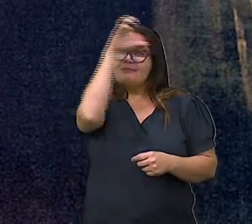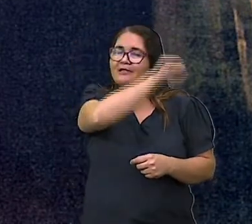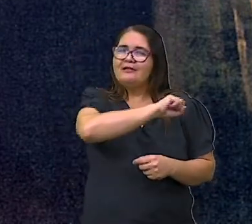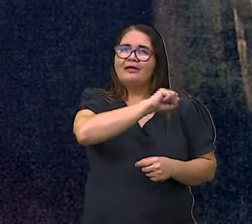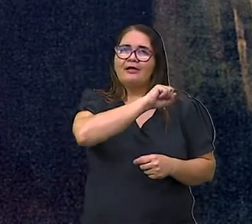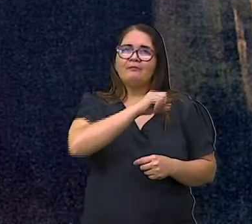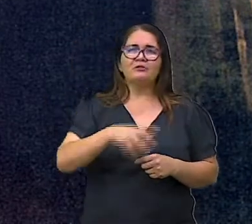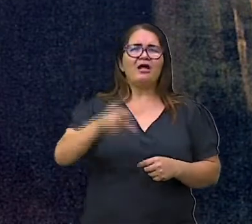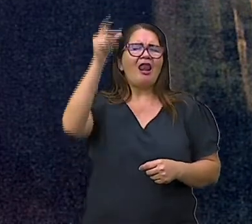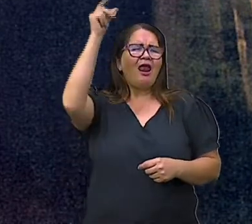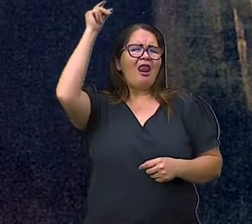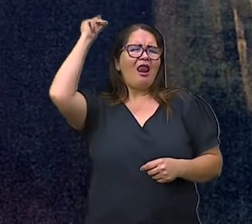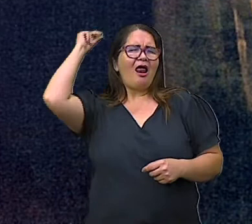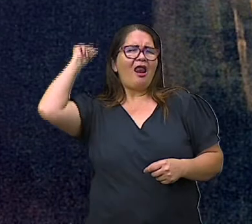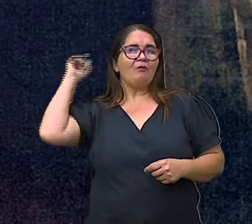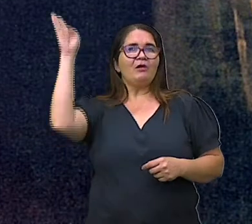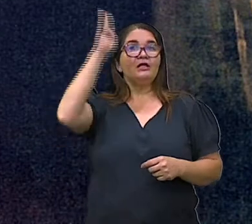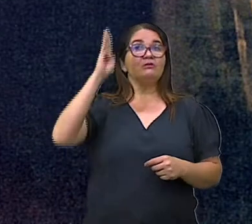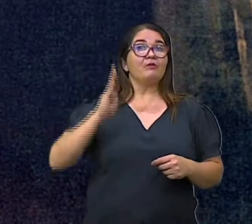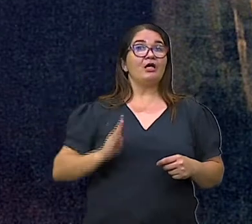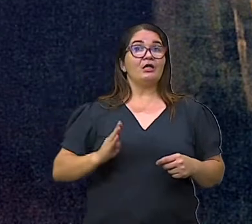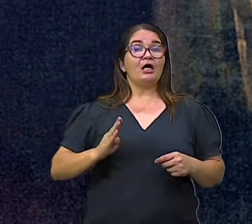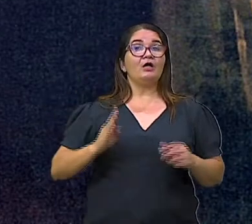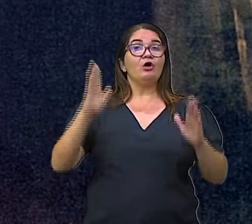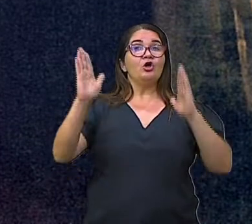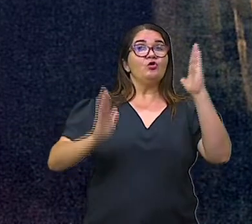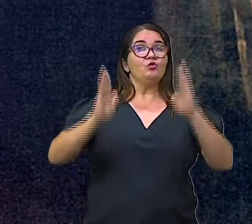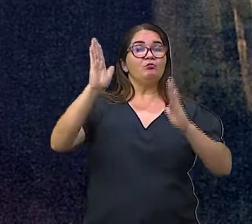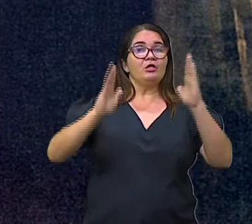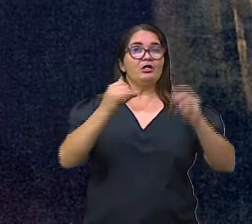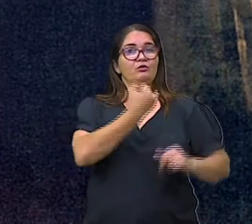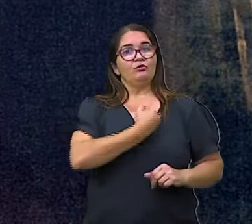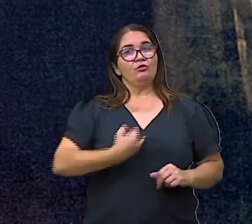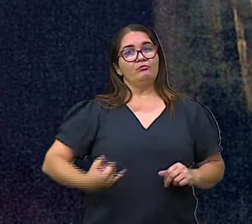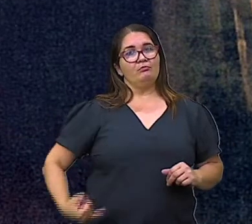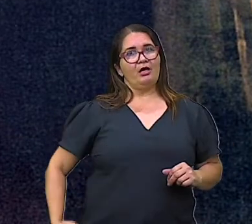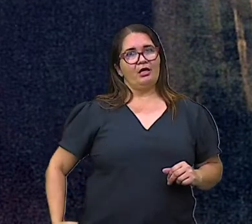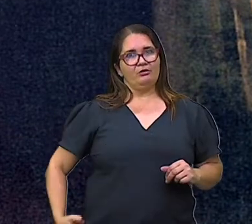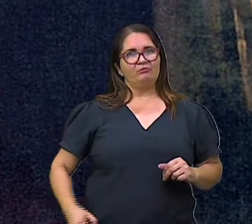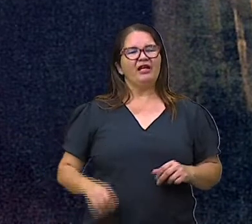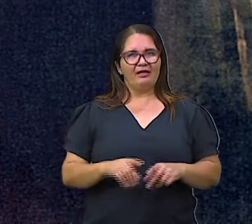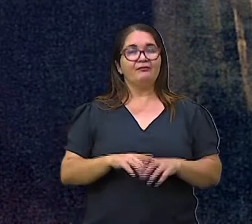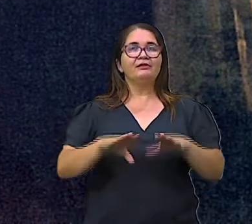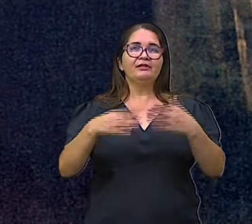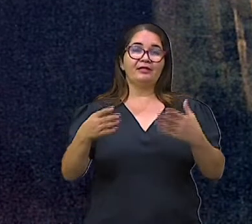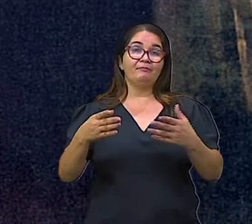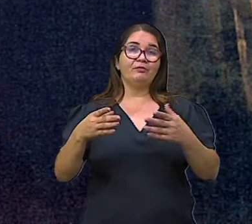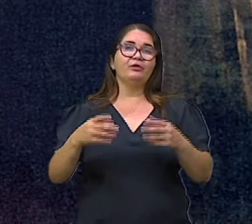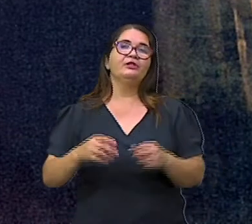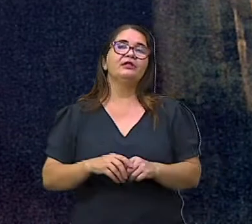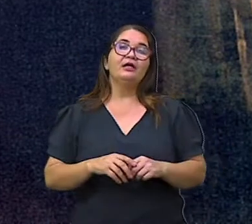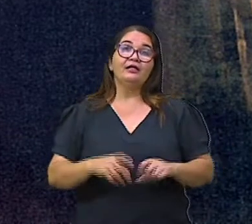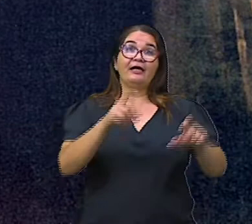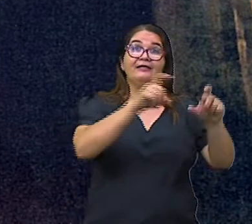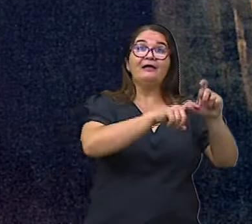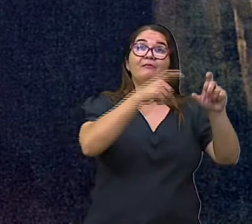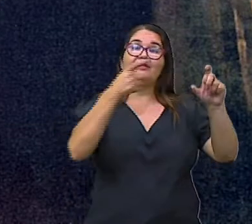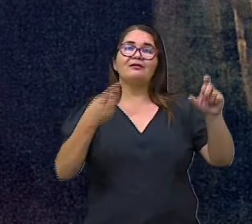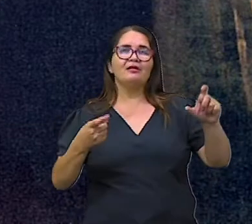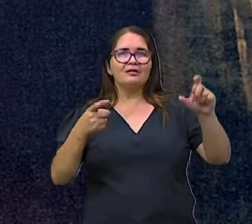que ocorreram no Brasil desde a sua independência e que levaram ao enfraquecimento da